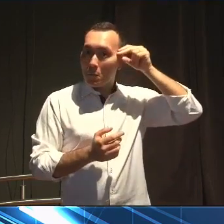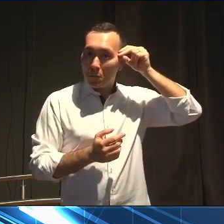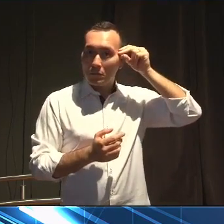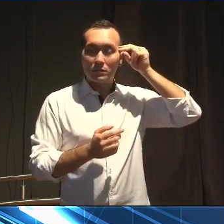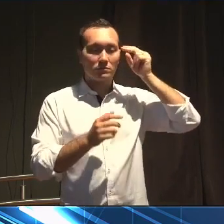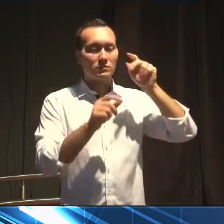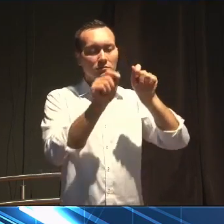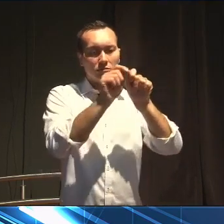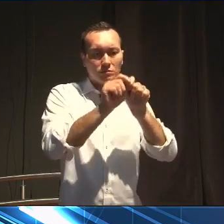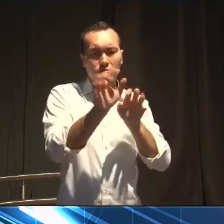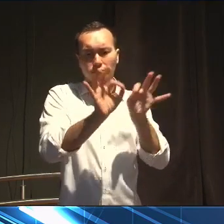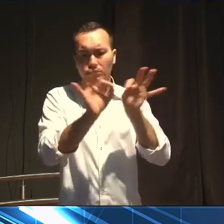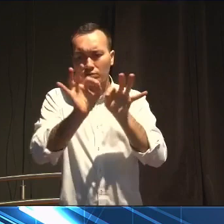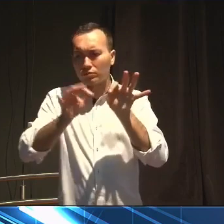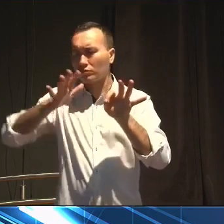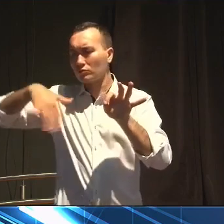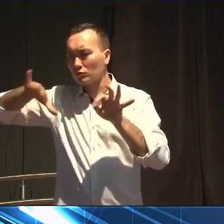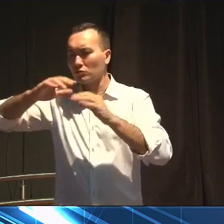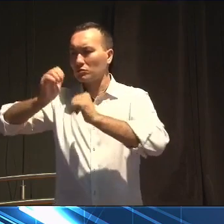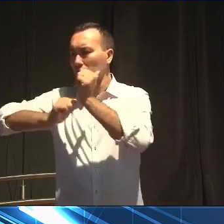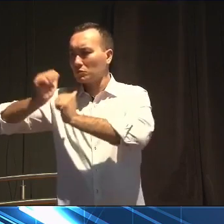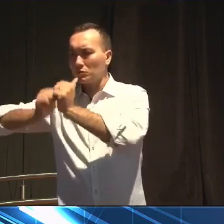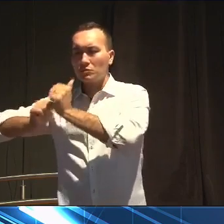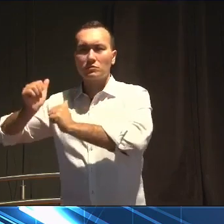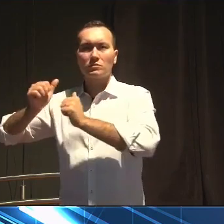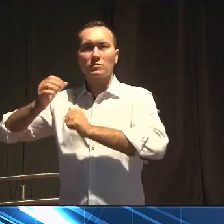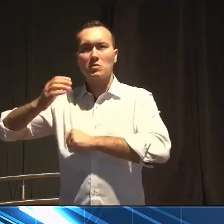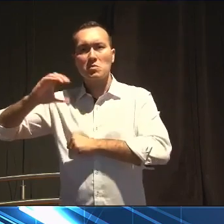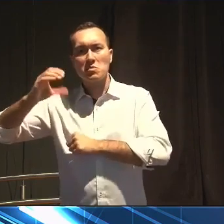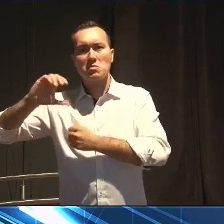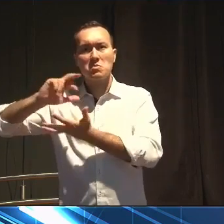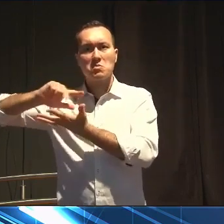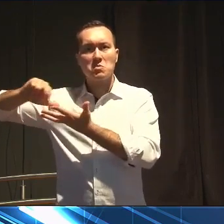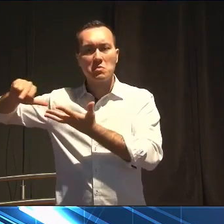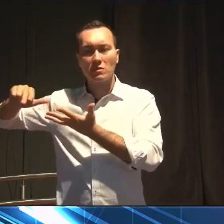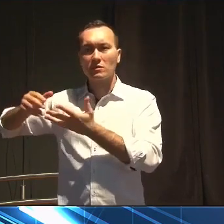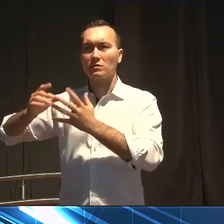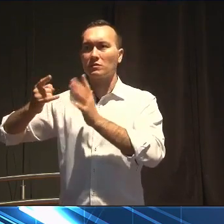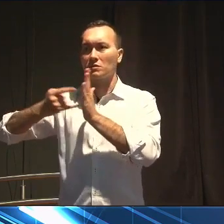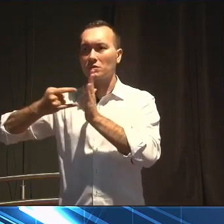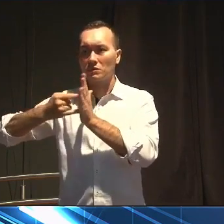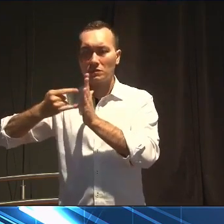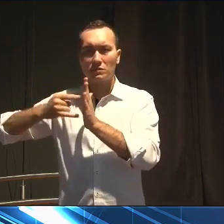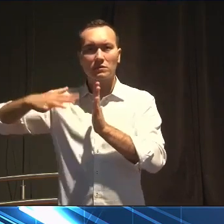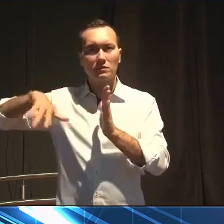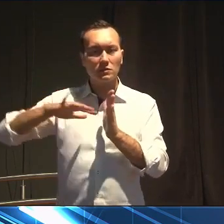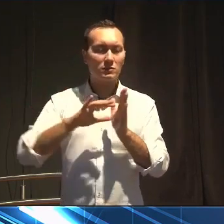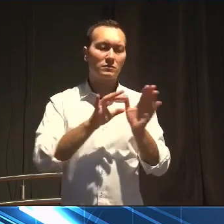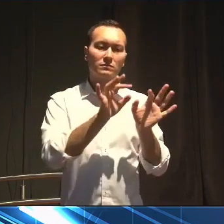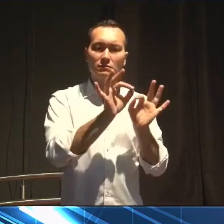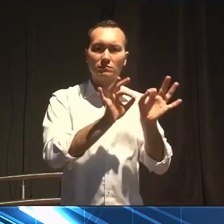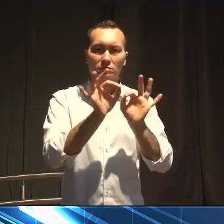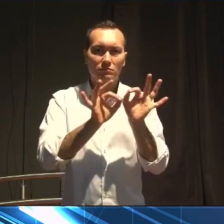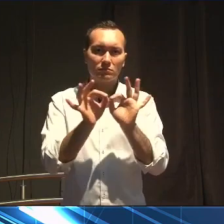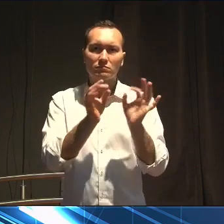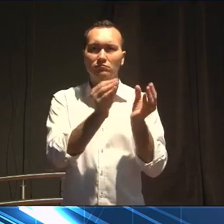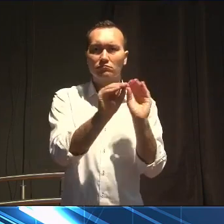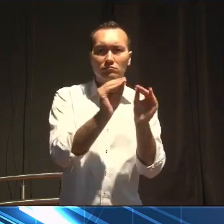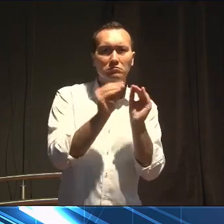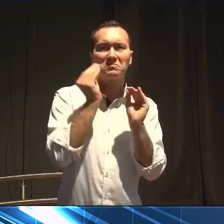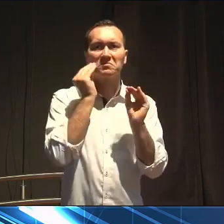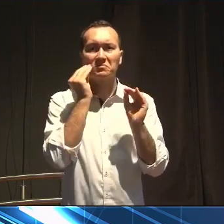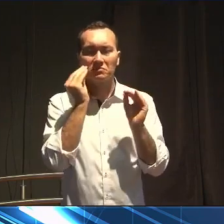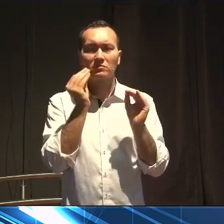com a indústria, com pesquisadores, ao longo das últimas décadas. Então, ele é uma convergência de tudo que já foi desenvolvido,